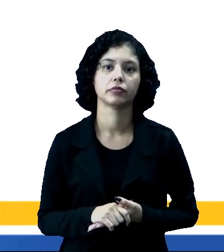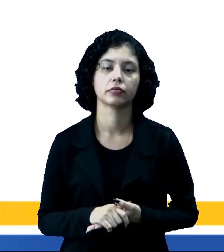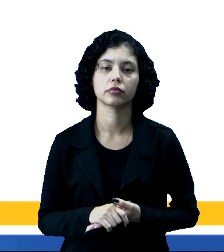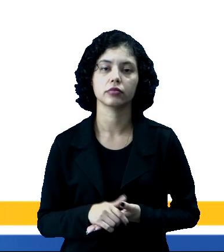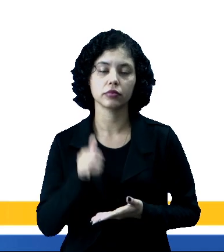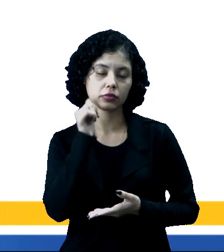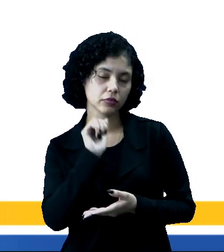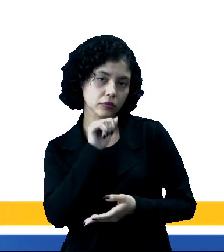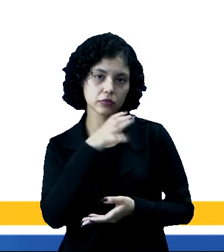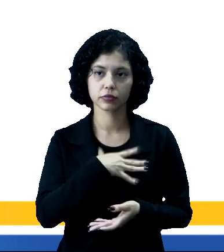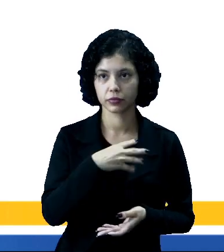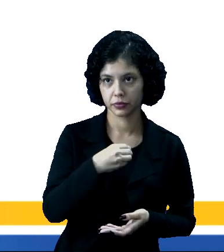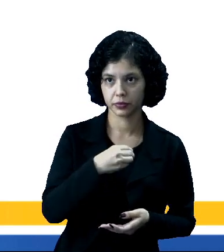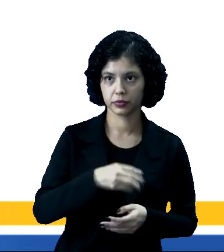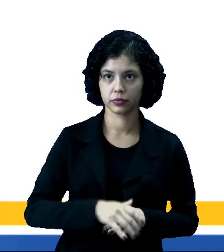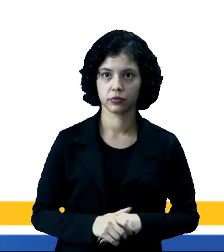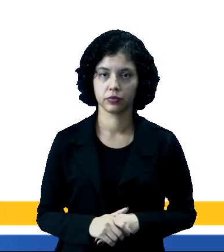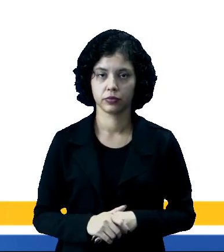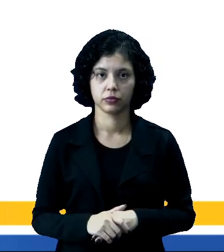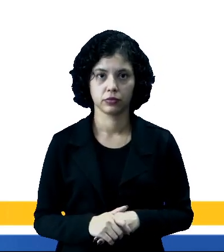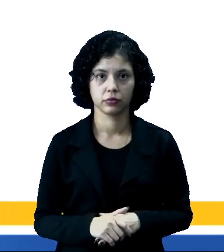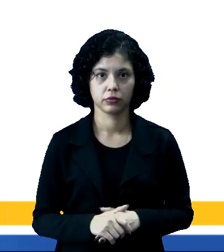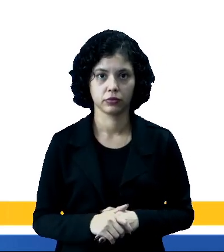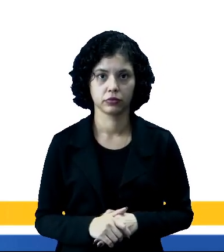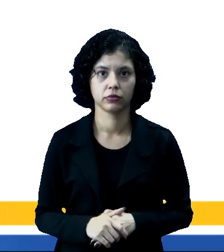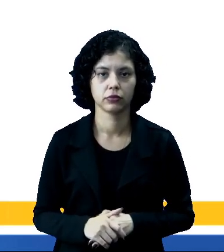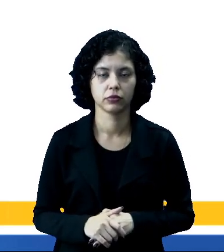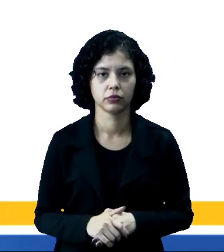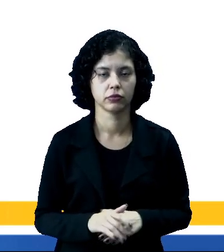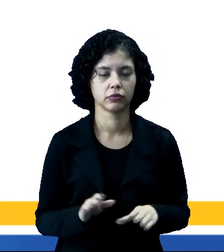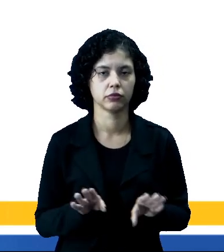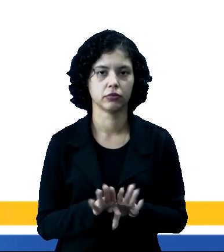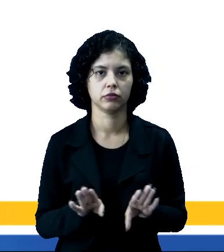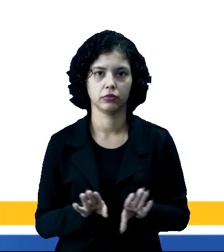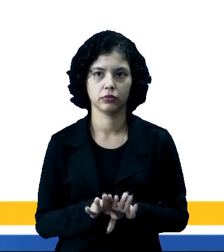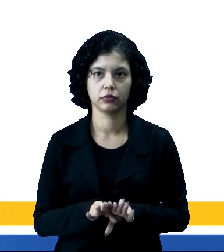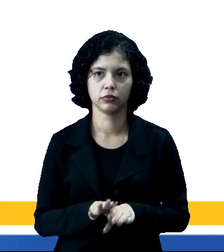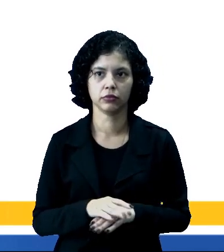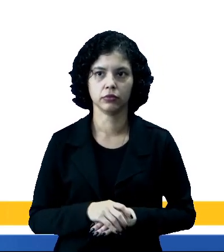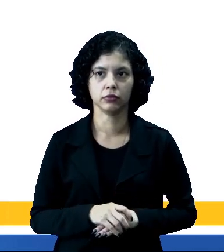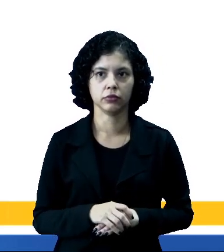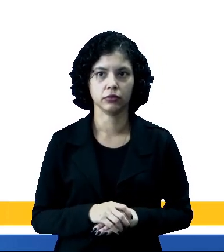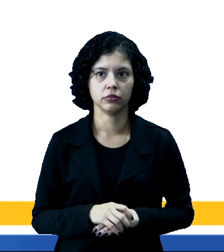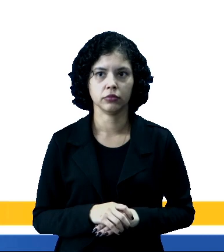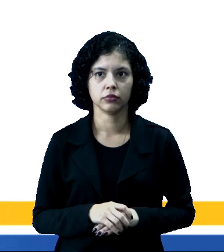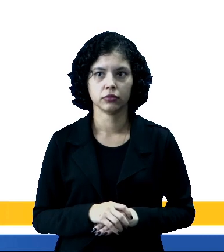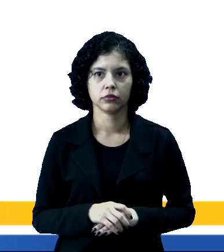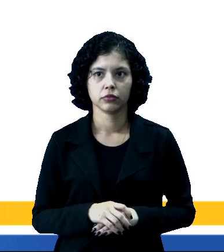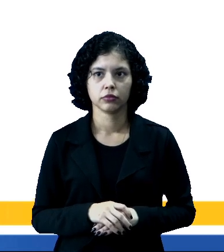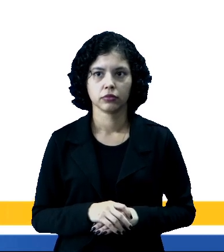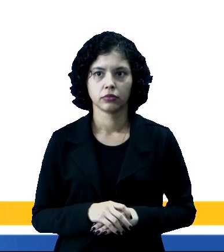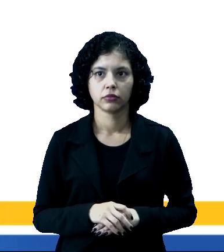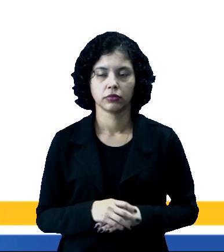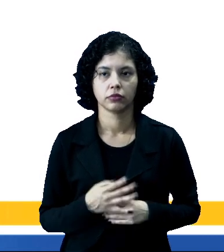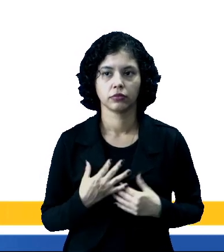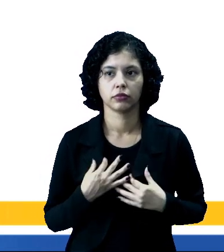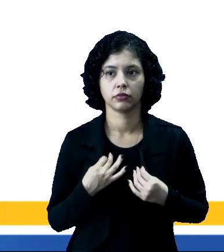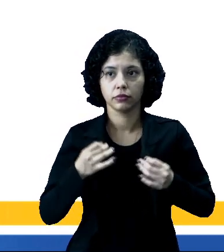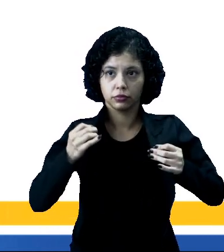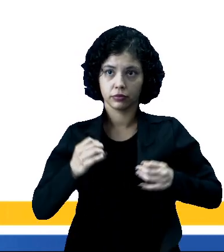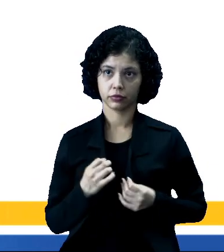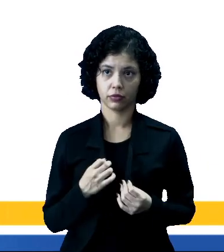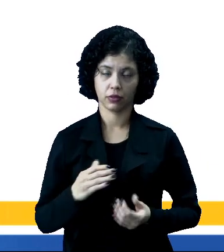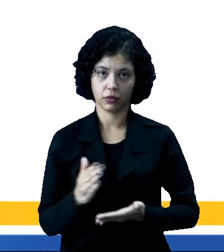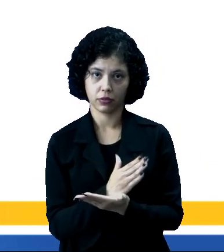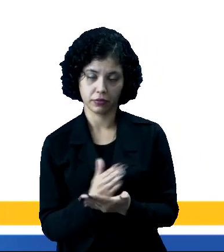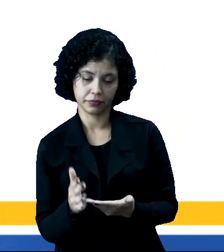Entre mãe e filho, né? Pelo WhatsApp, que também é o canal, né? E aí nós